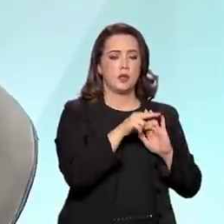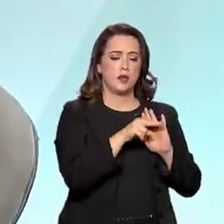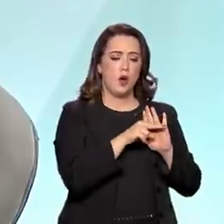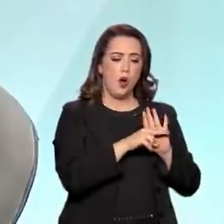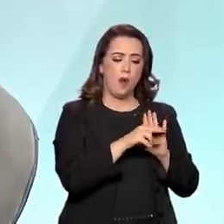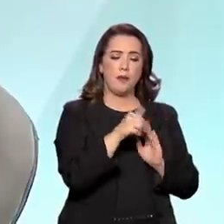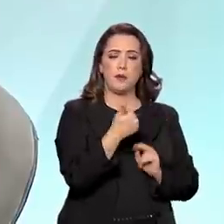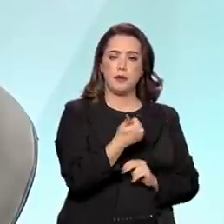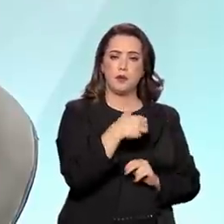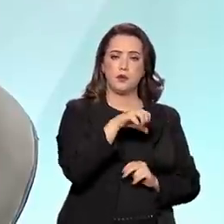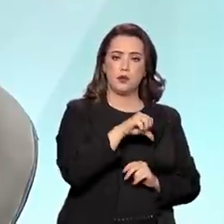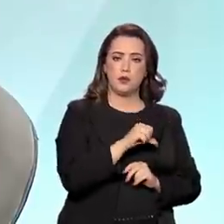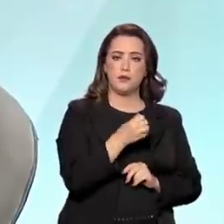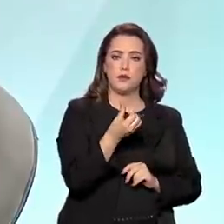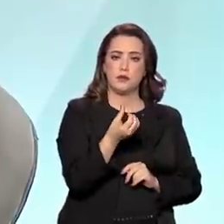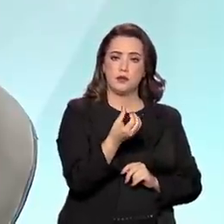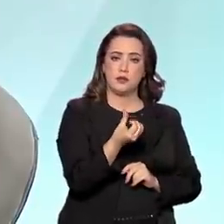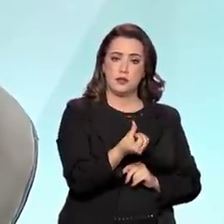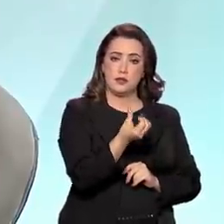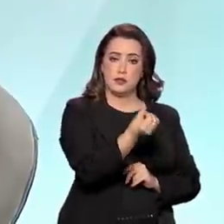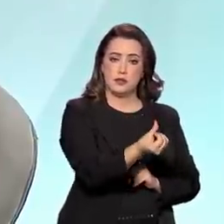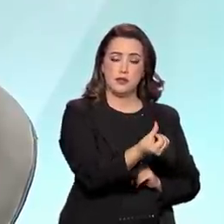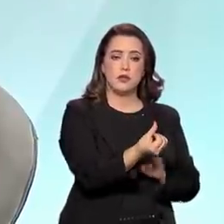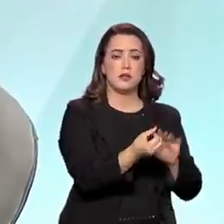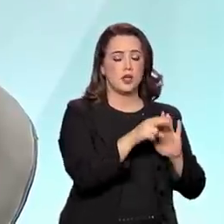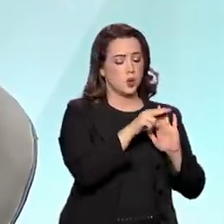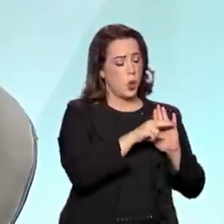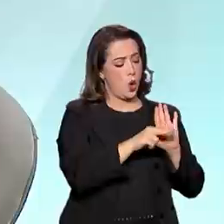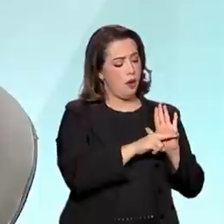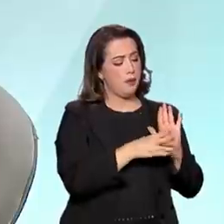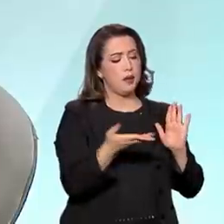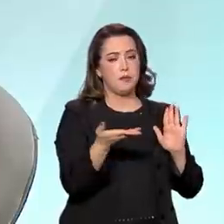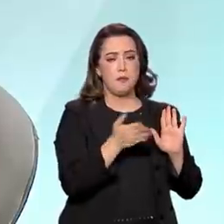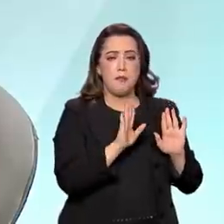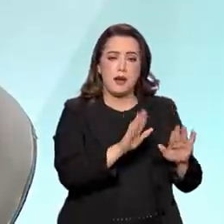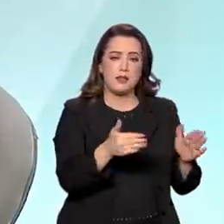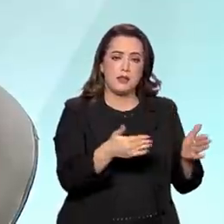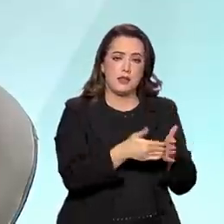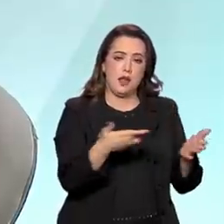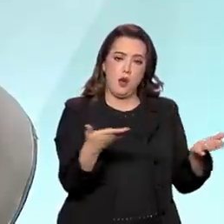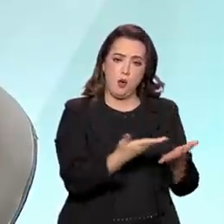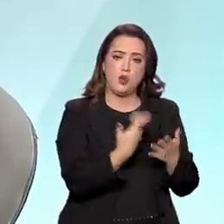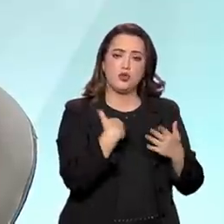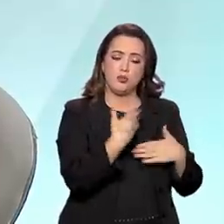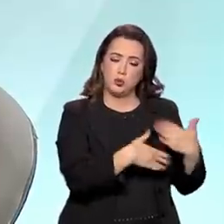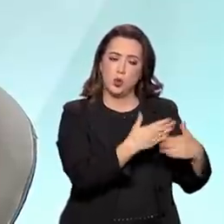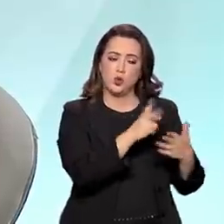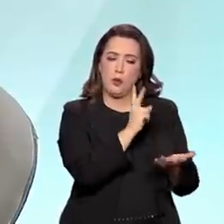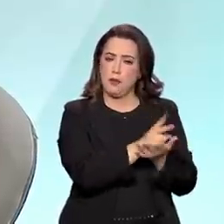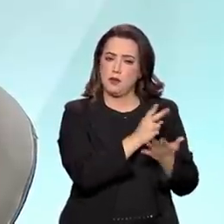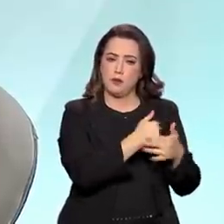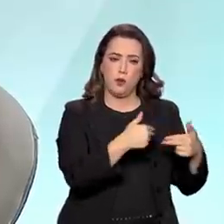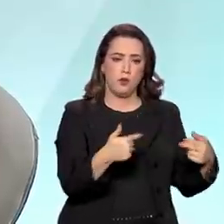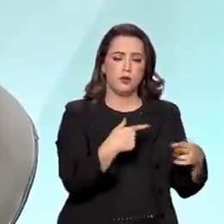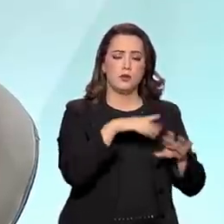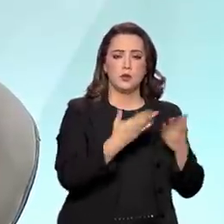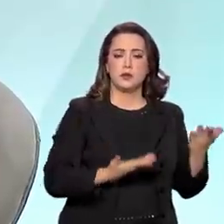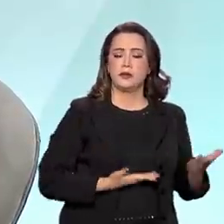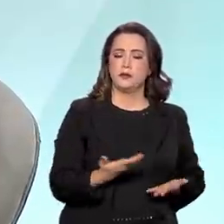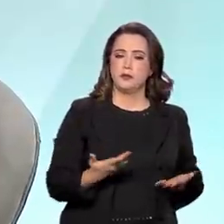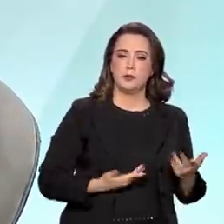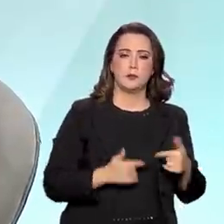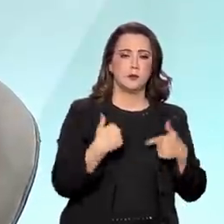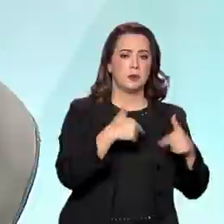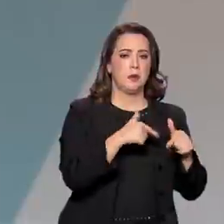é que talvez faça uma atualização né do regulamento da Lei mas mas como nomeclaturas mas o serviço ele